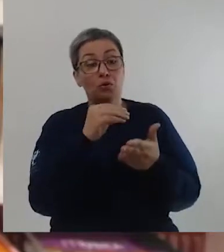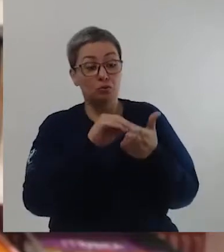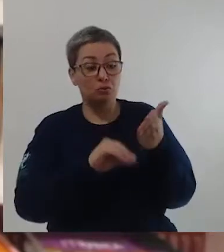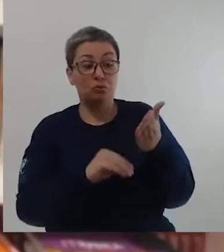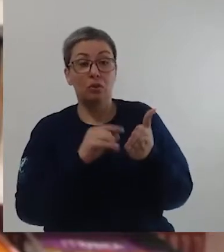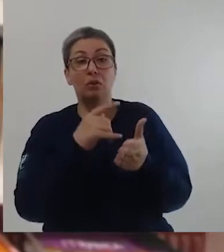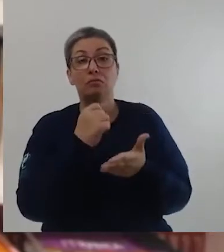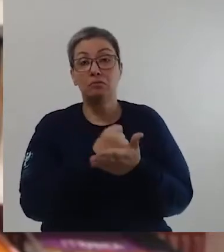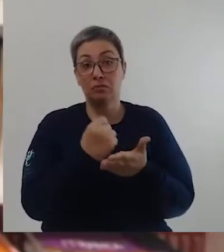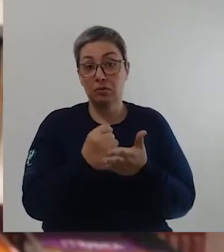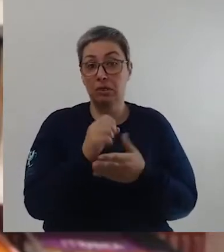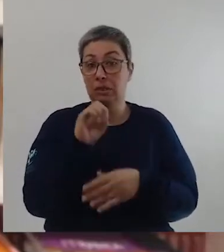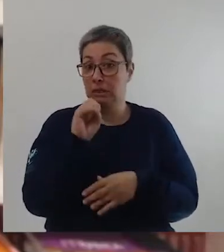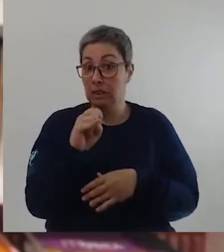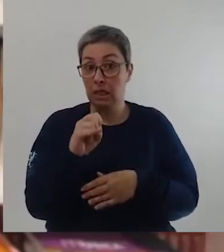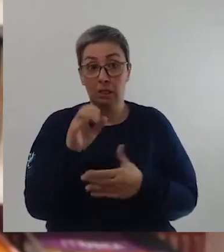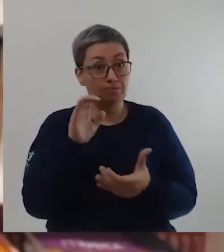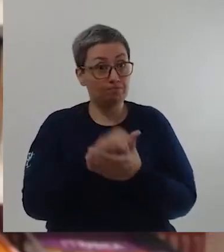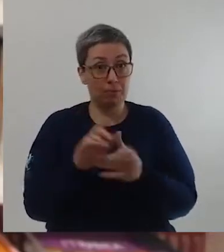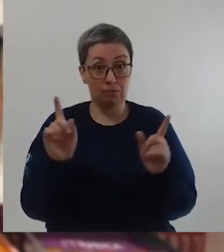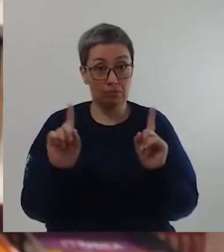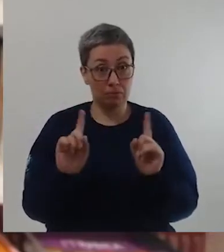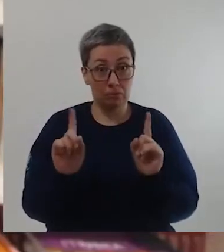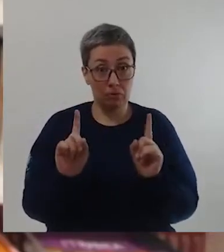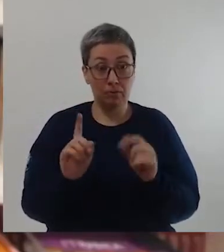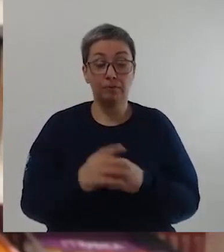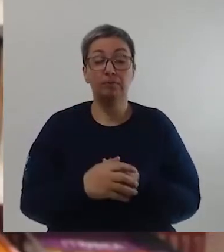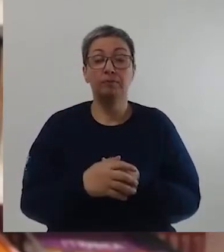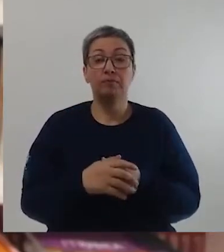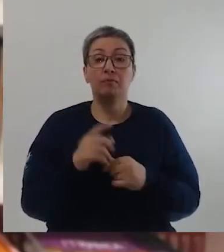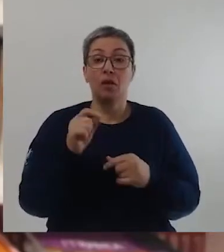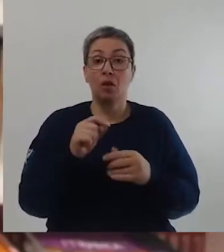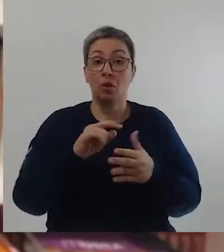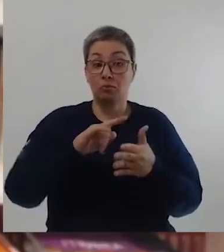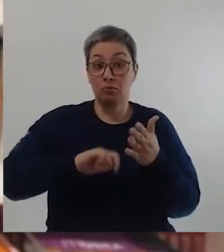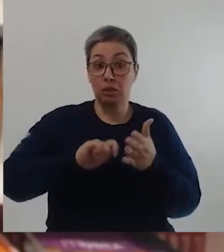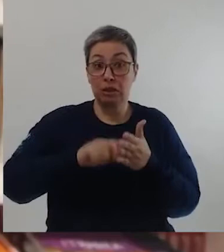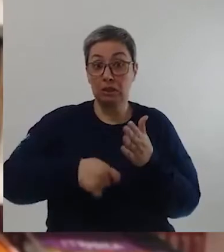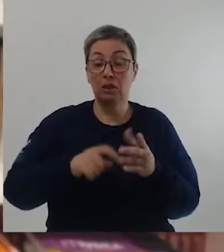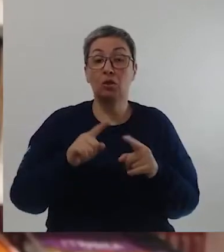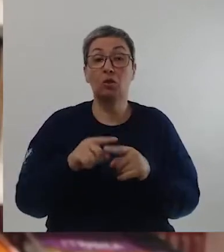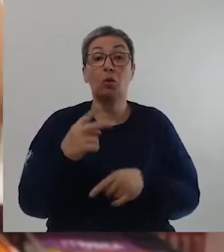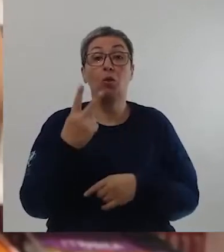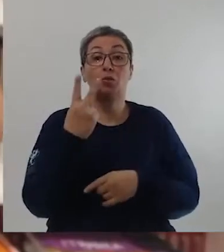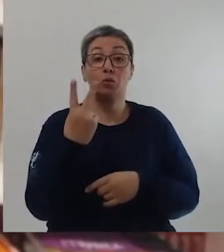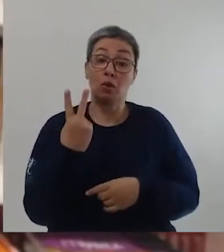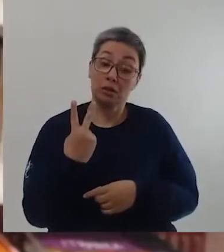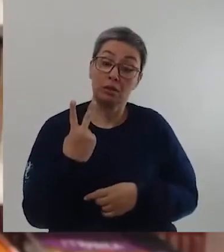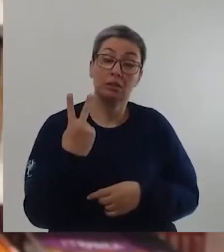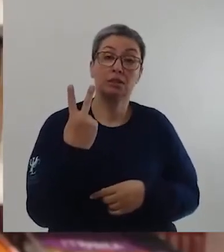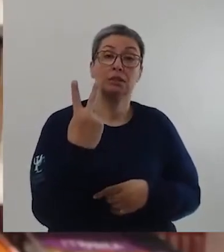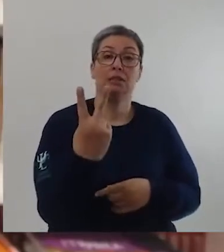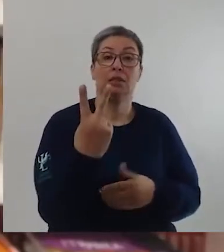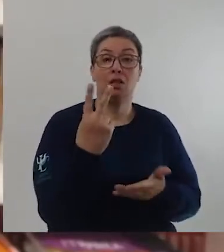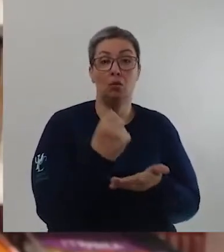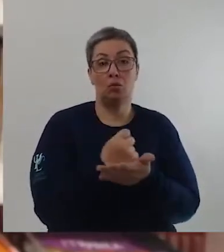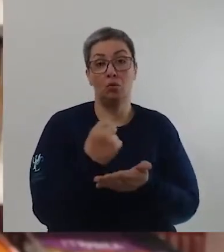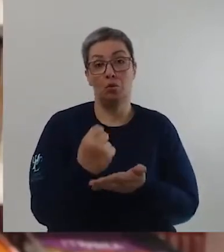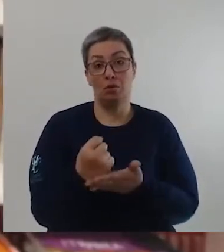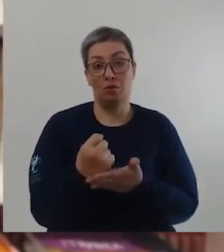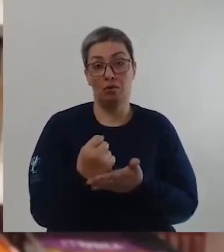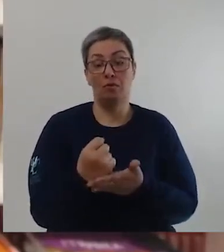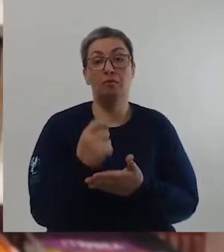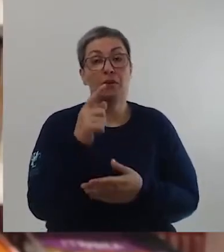fazer do Recife agora se não forem casados né no papel oi oi deverão